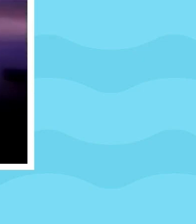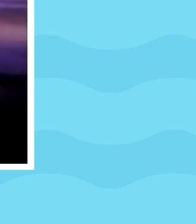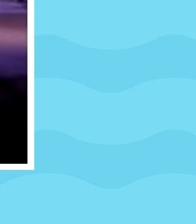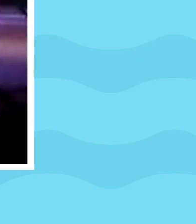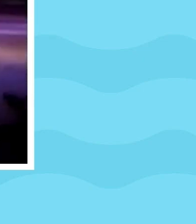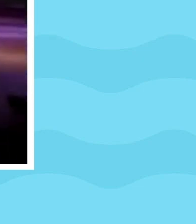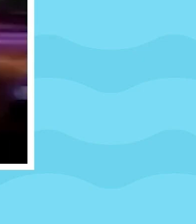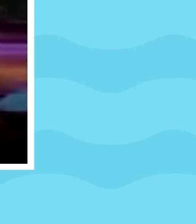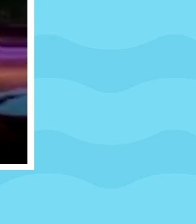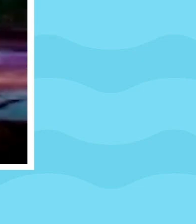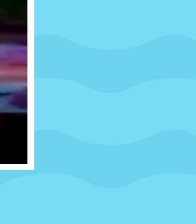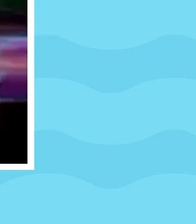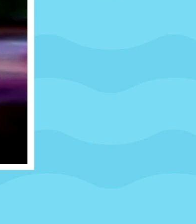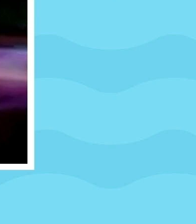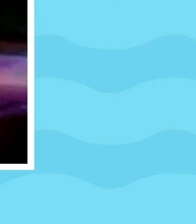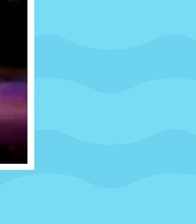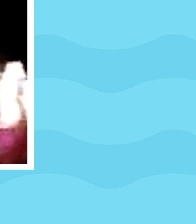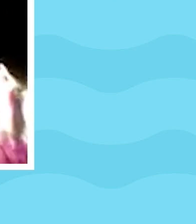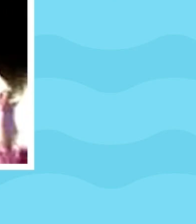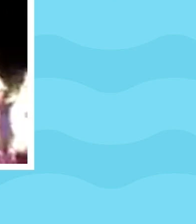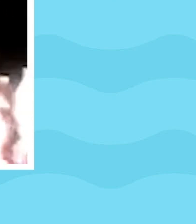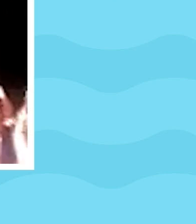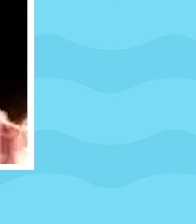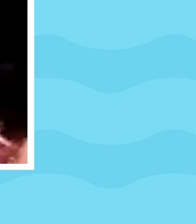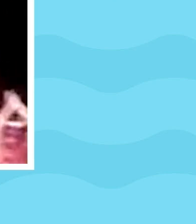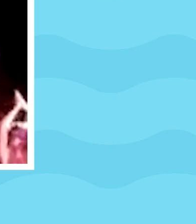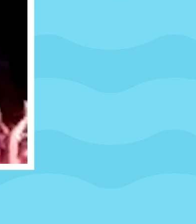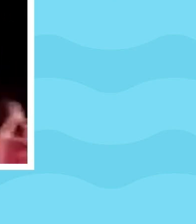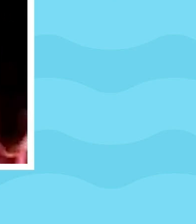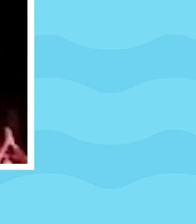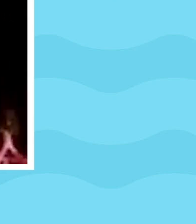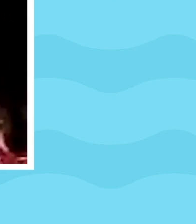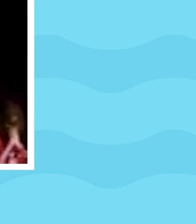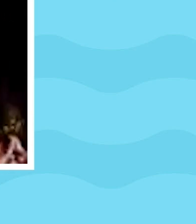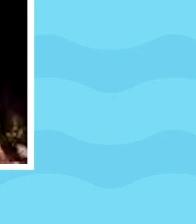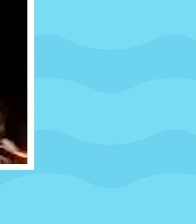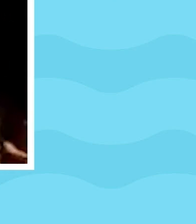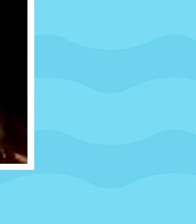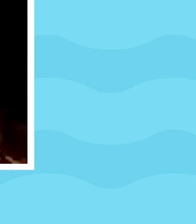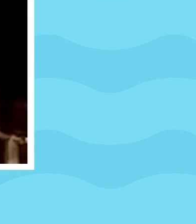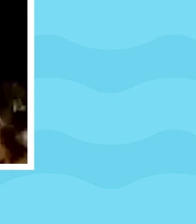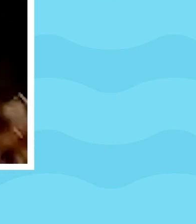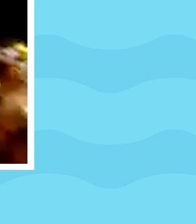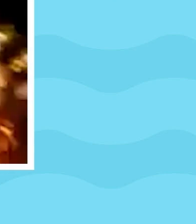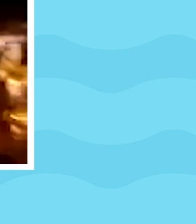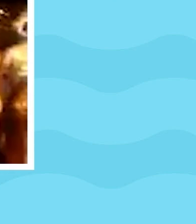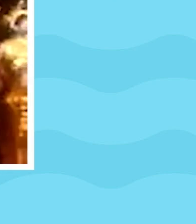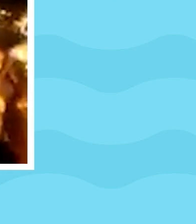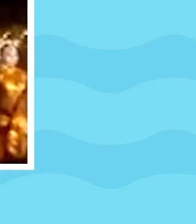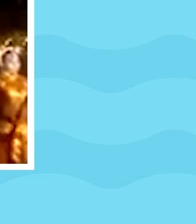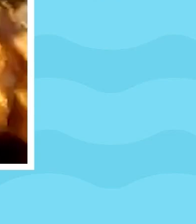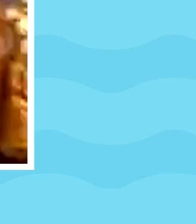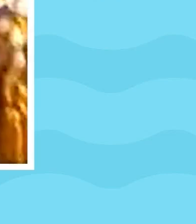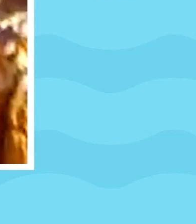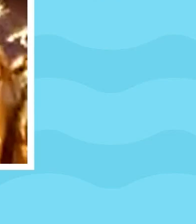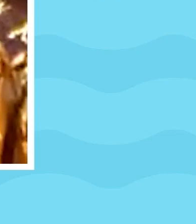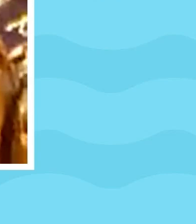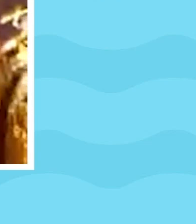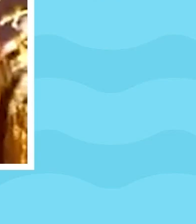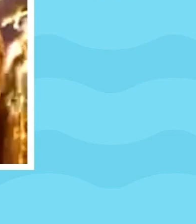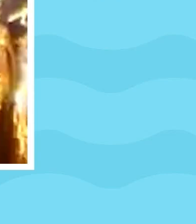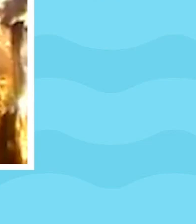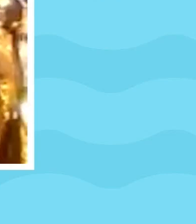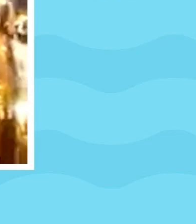sua expedição. Na arena do Parque do Igar, o cordão de entrada da flor